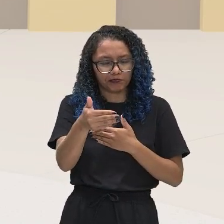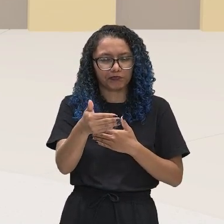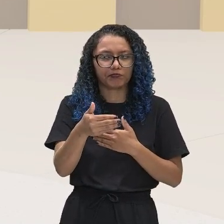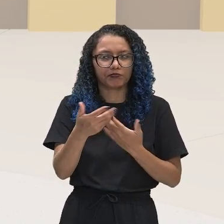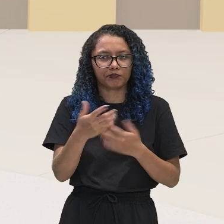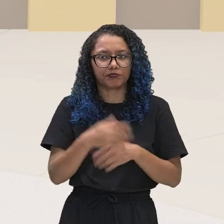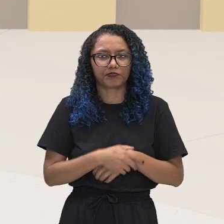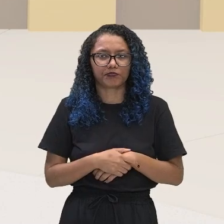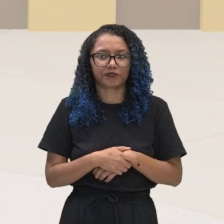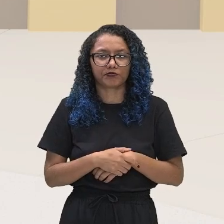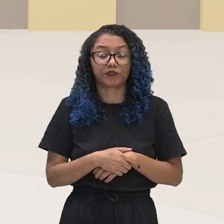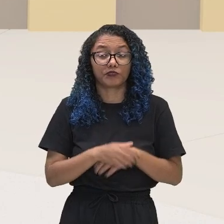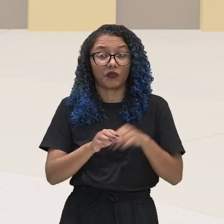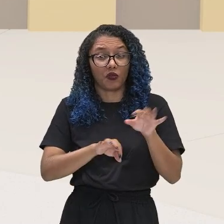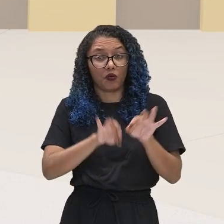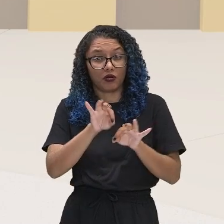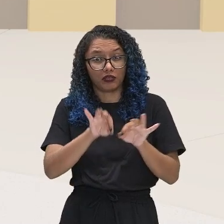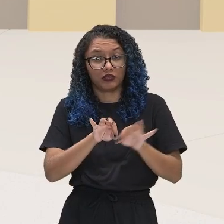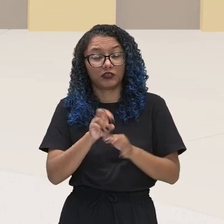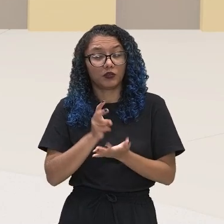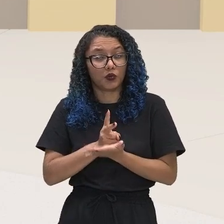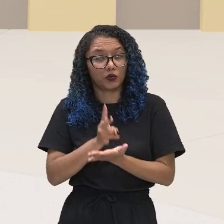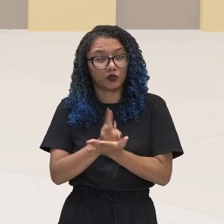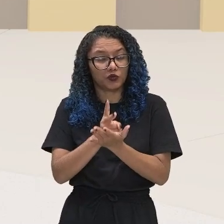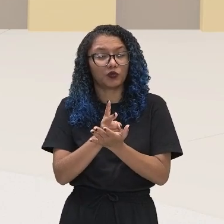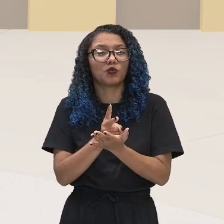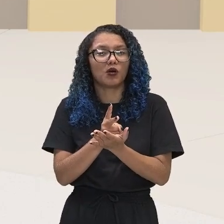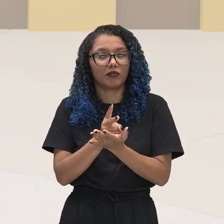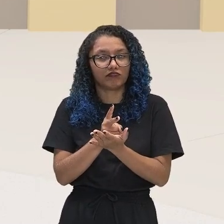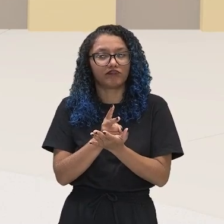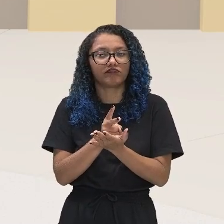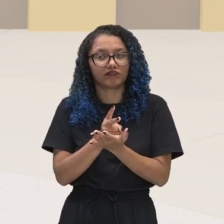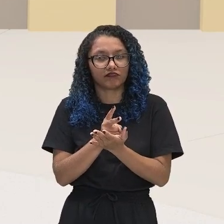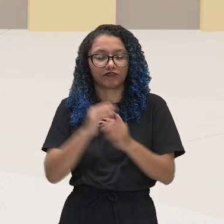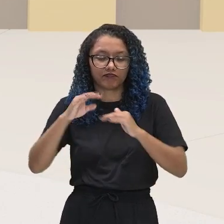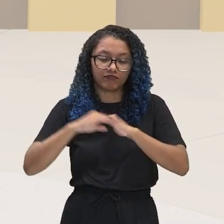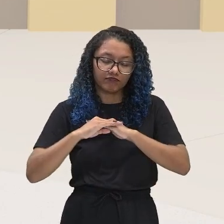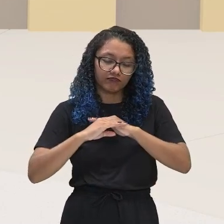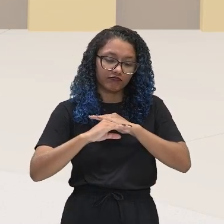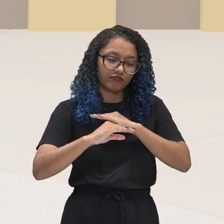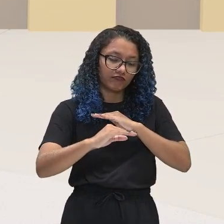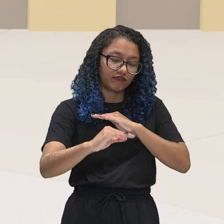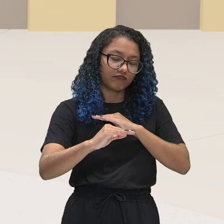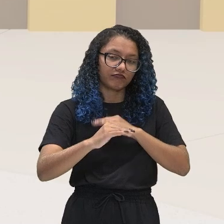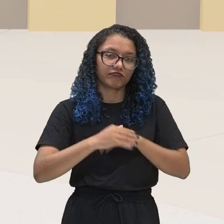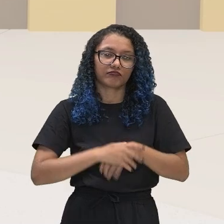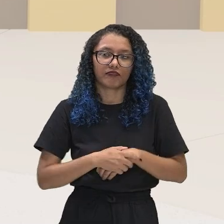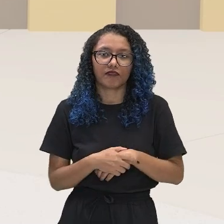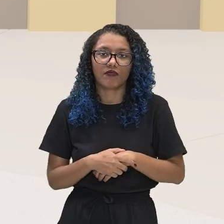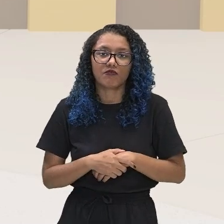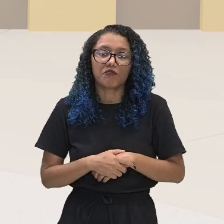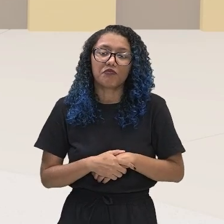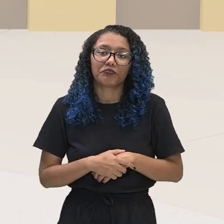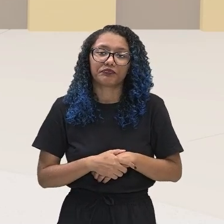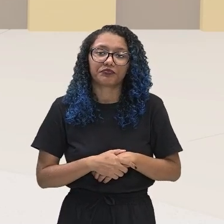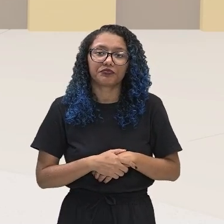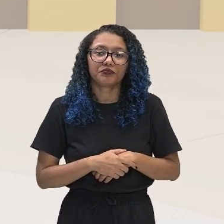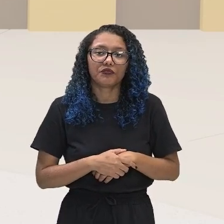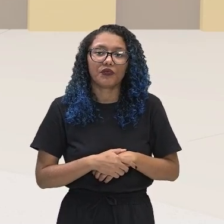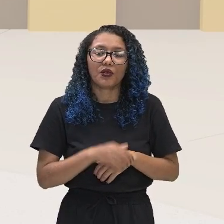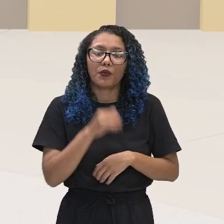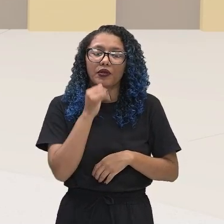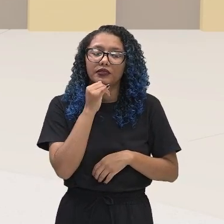que eu defino e vou mantê-lo ali, né, a longo prazo. Então, não espere que um propósito de vida